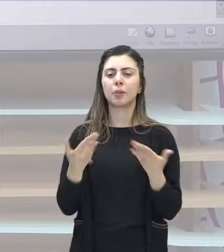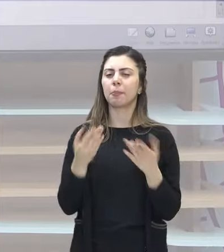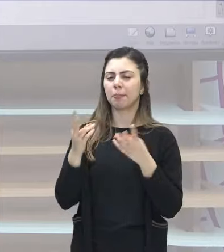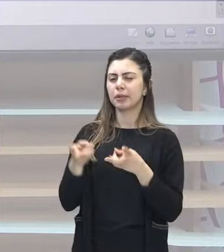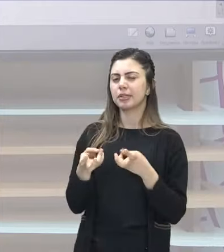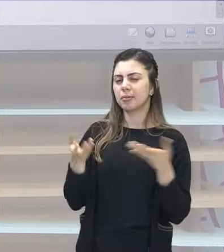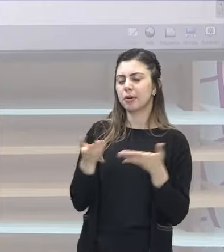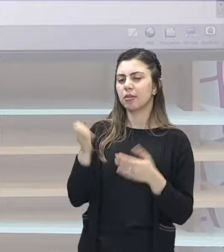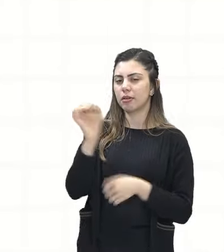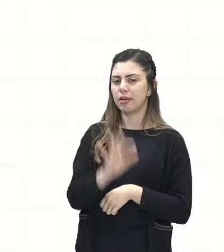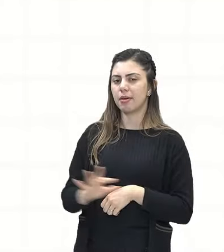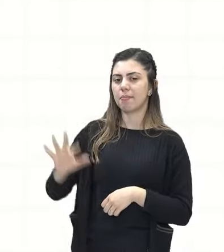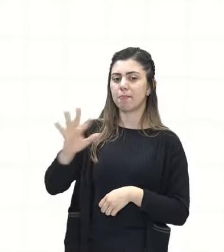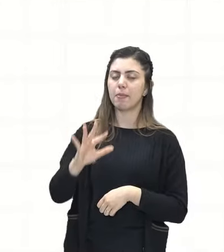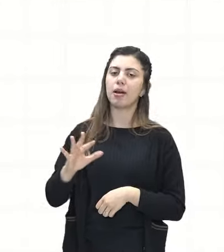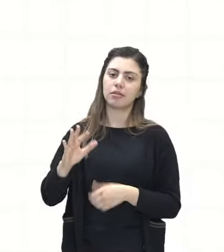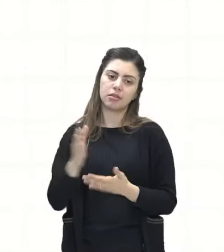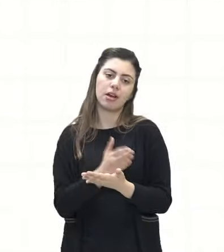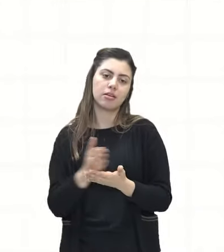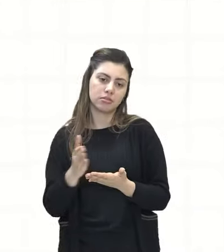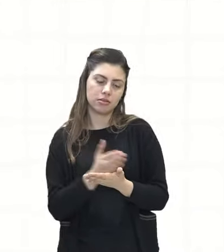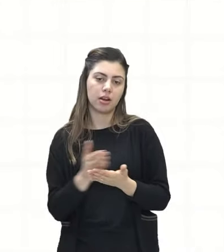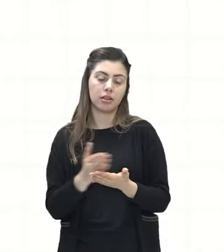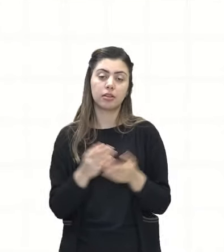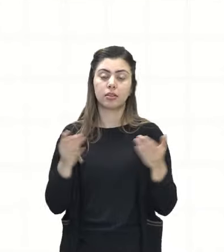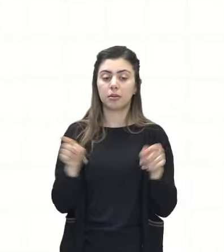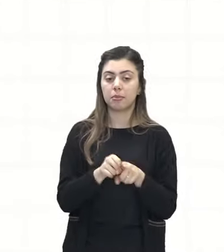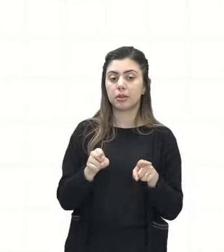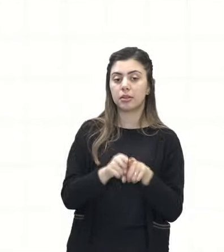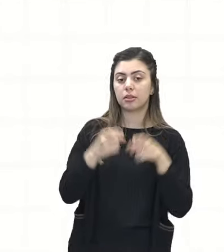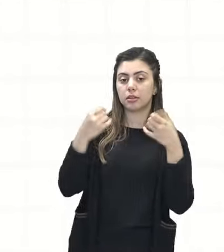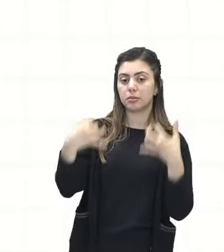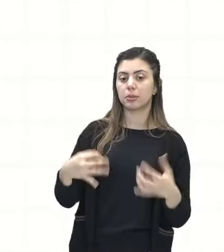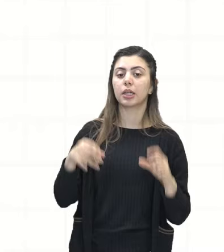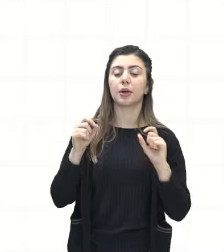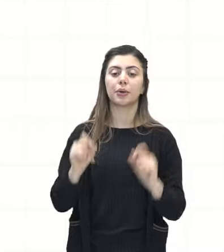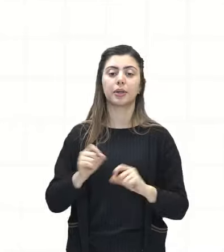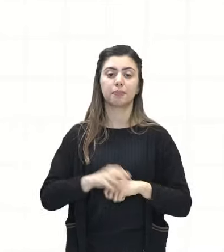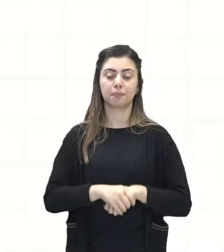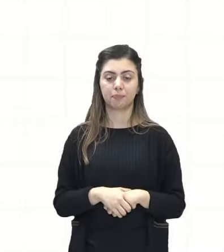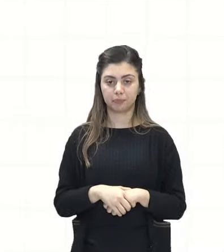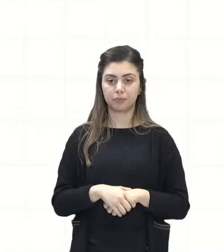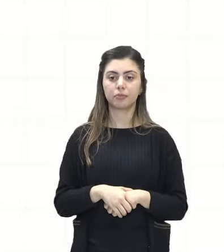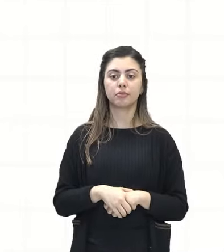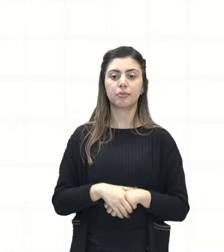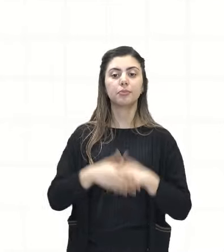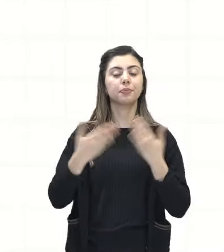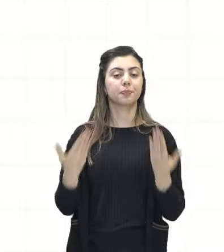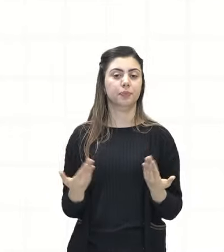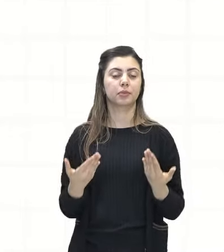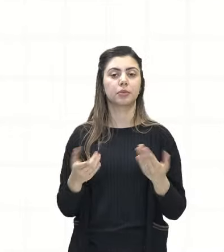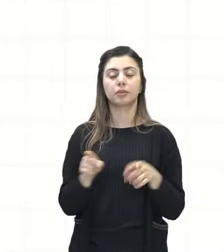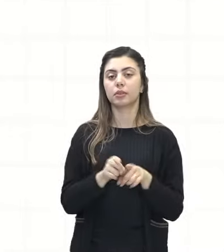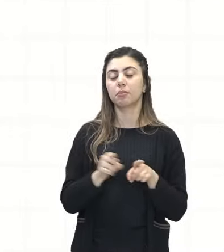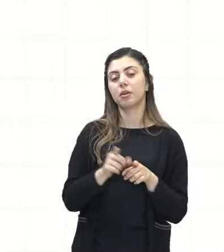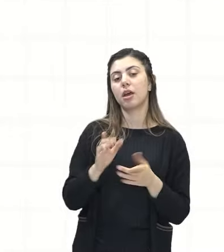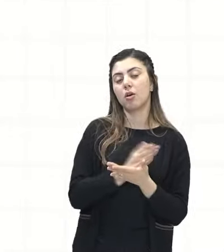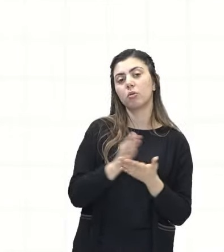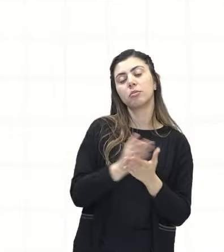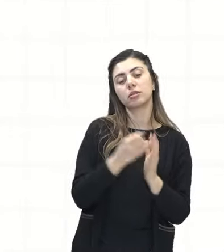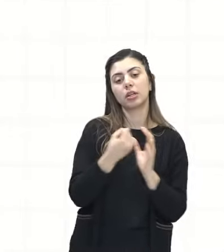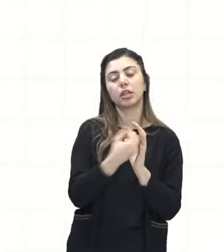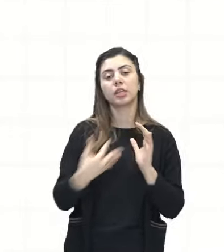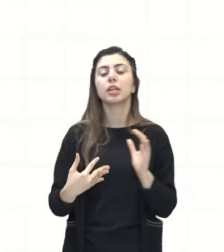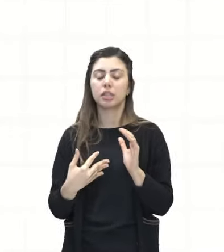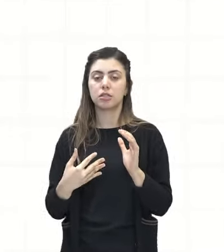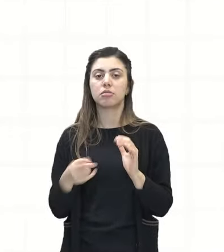que eu vou destacar quais são essas áreas e dizer para vocês também eh quais são ali os elementos que impedem que